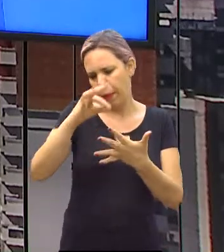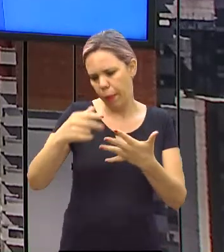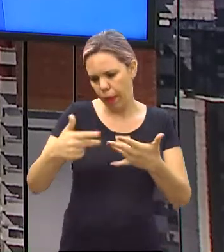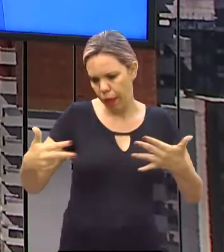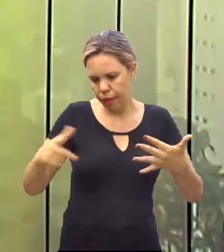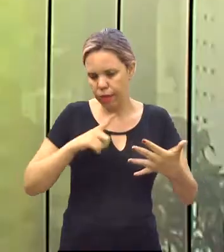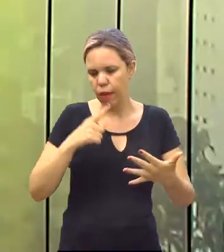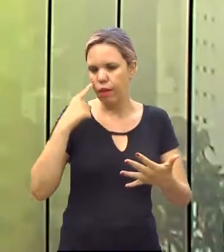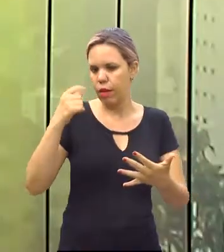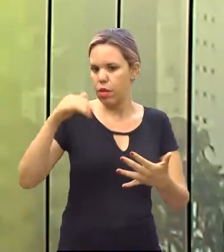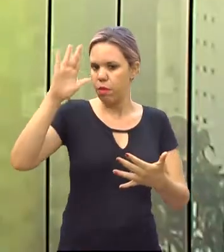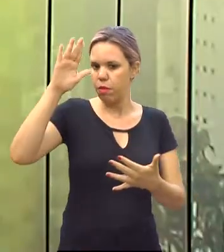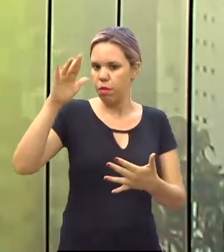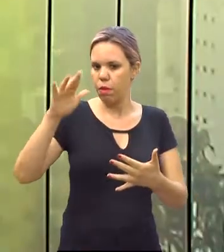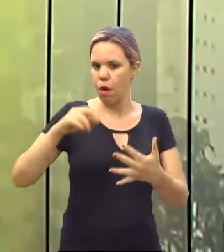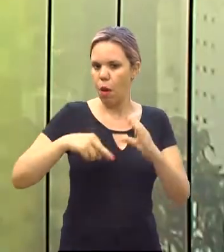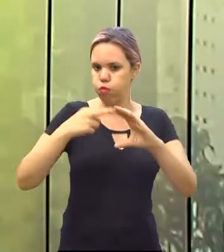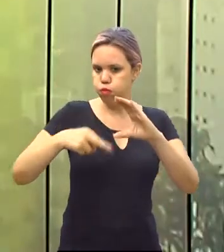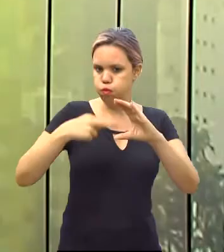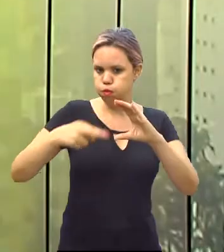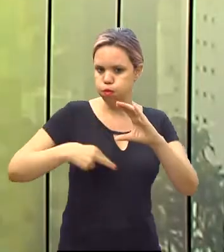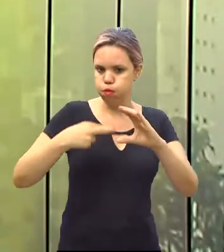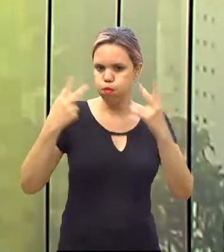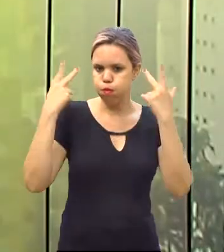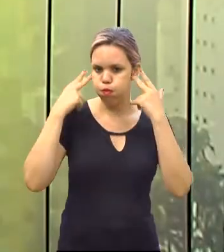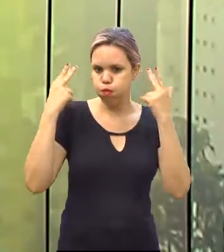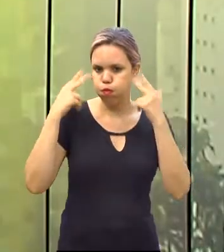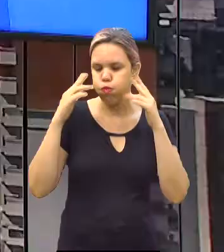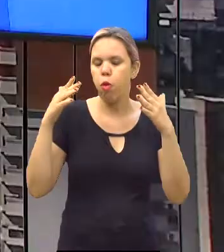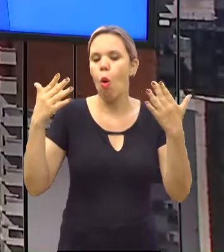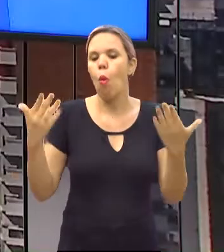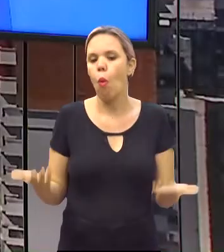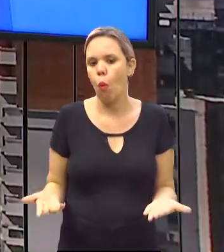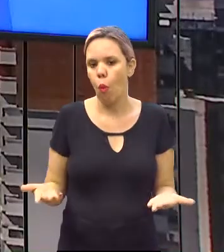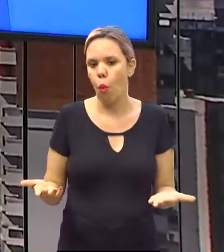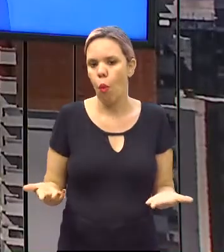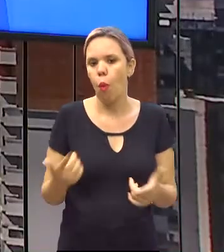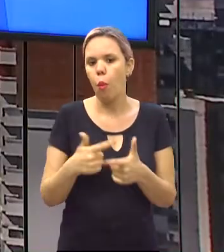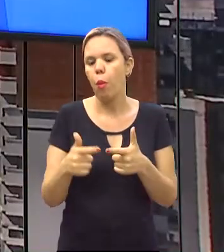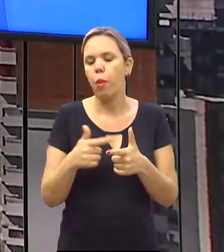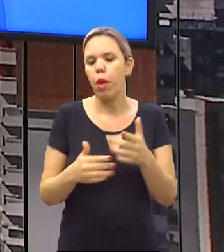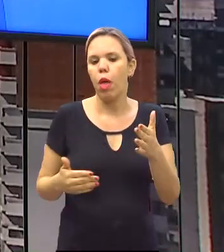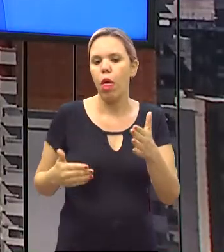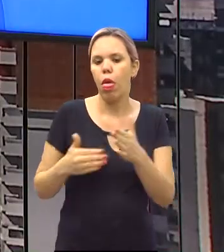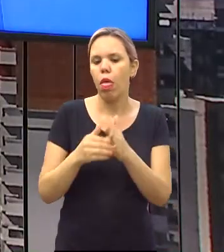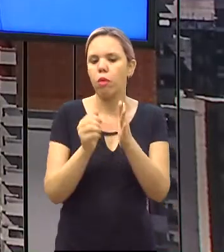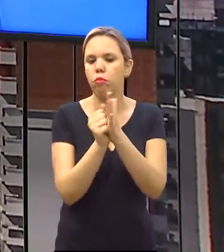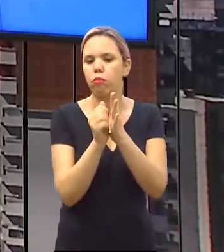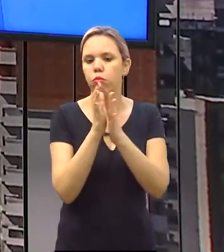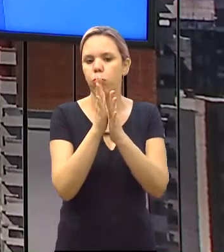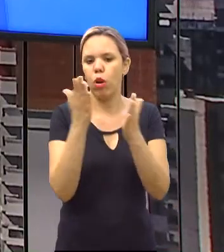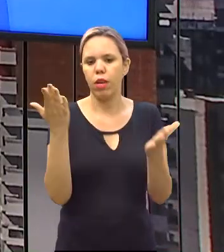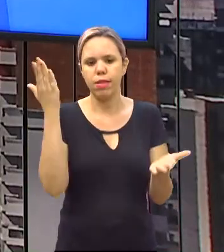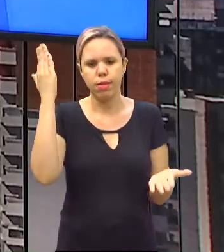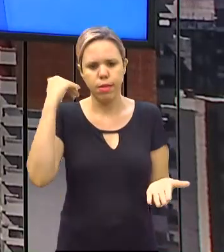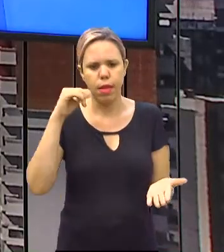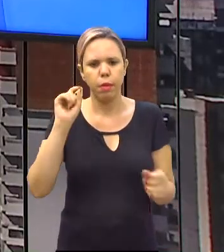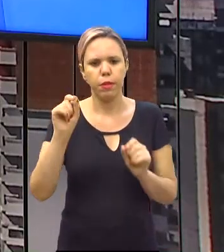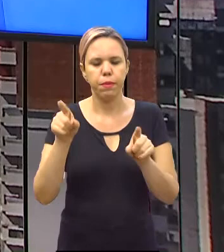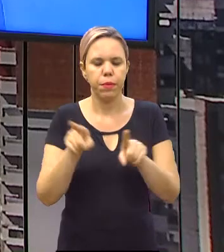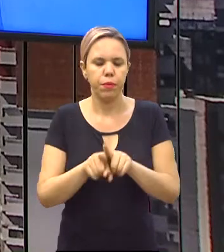ter interesse um pouco mais por esse resíduo orgânico, quais são as questões burocráticas, por exemplo, que a gente sabe que